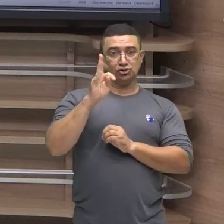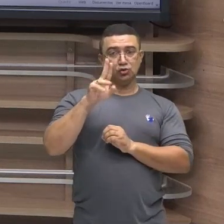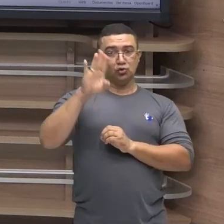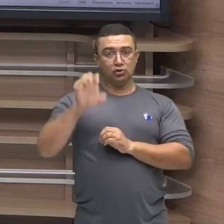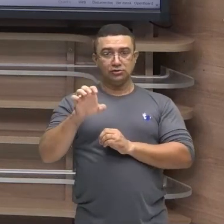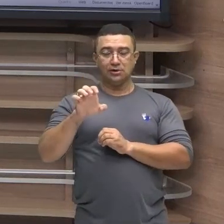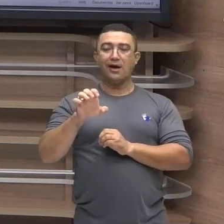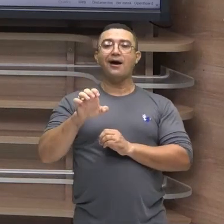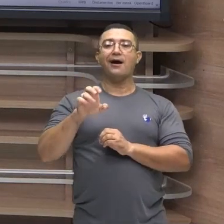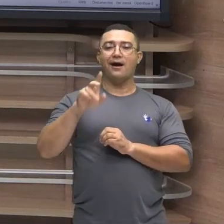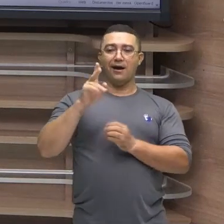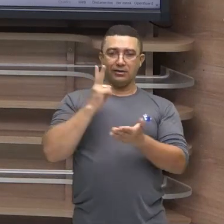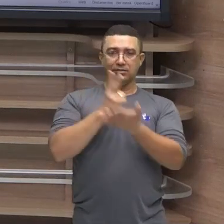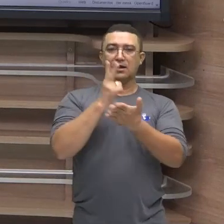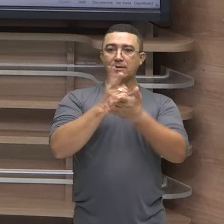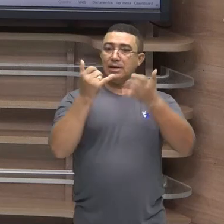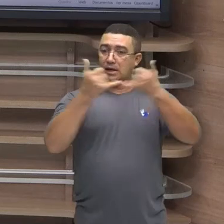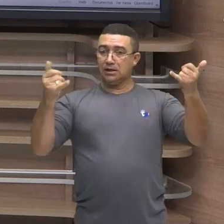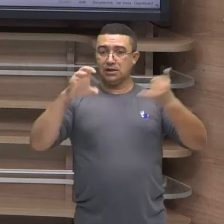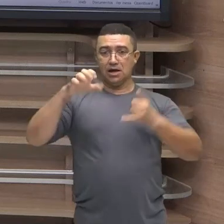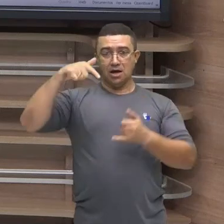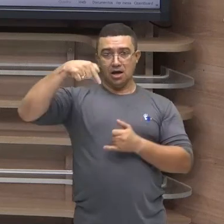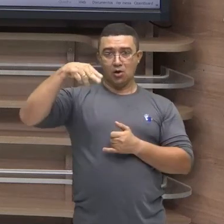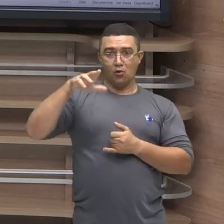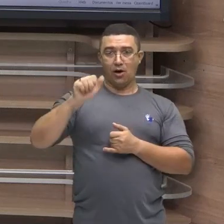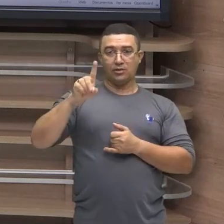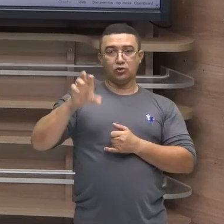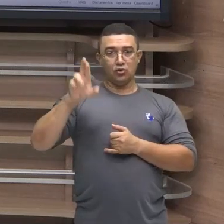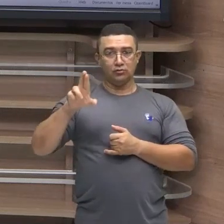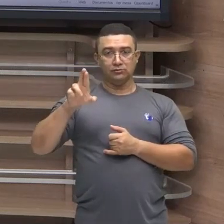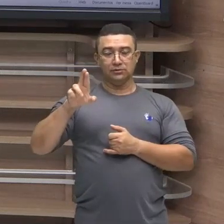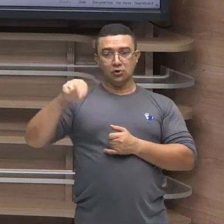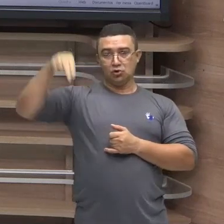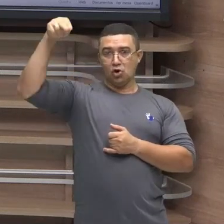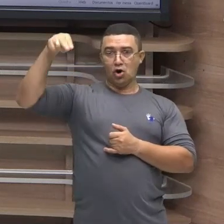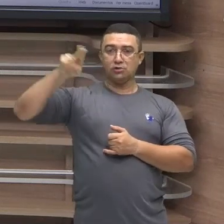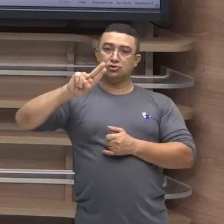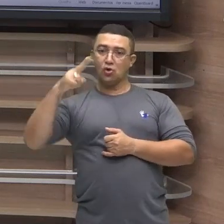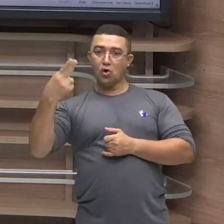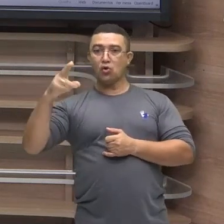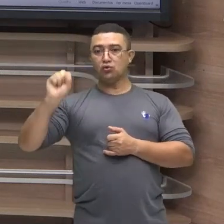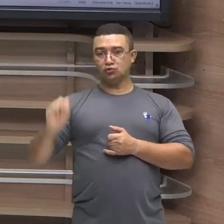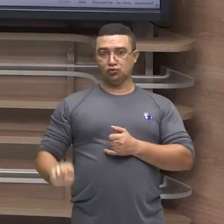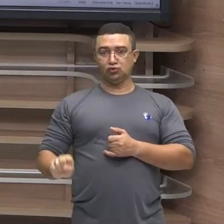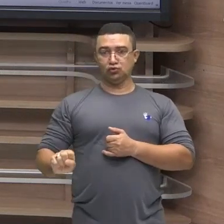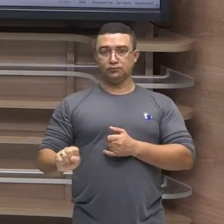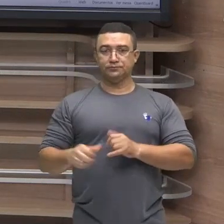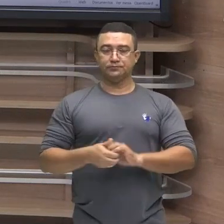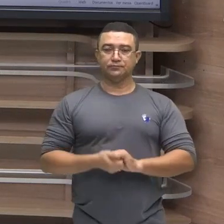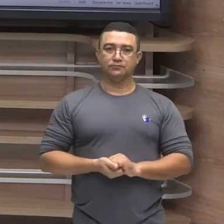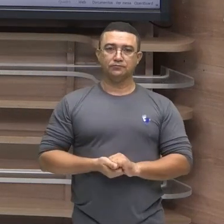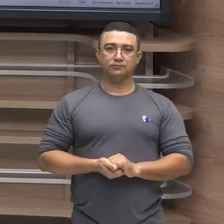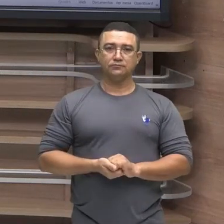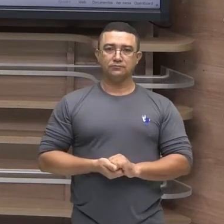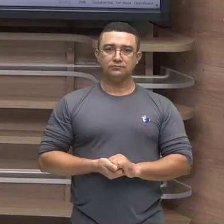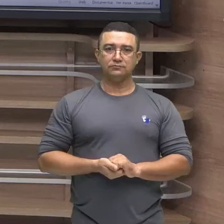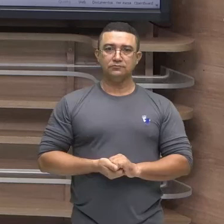estamos nos referindo sempre à linha do Equador. Então, você lembrou da linha do Equador, já sabe que a gente está